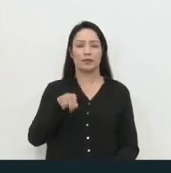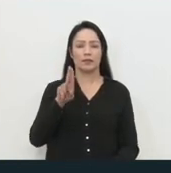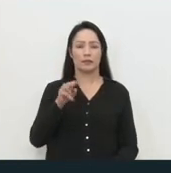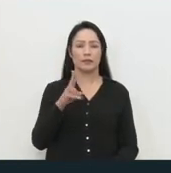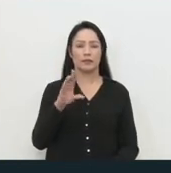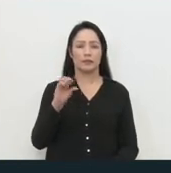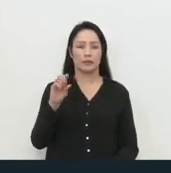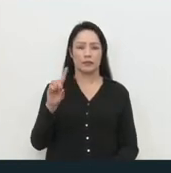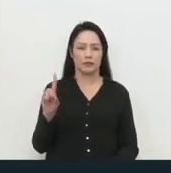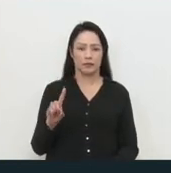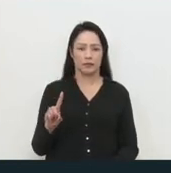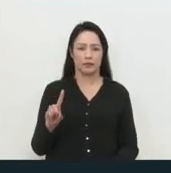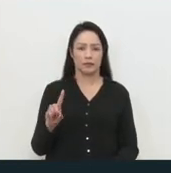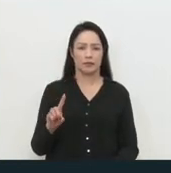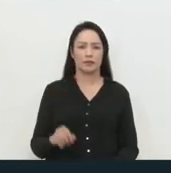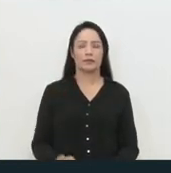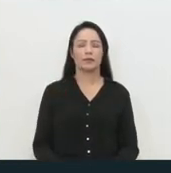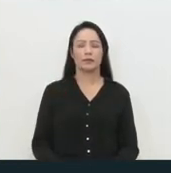Leandro Dourado